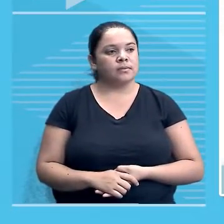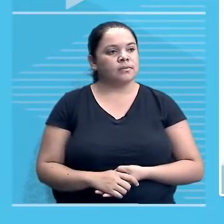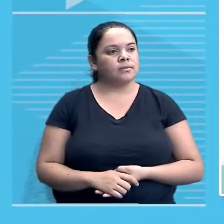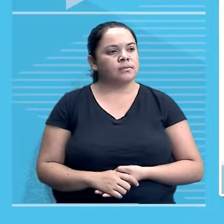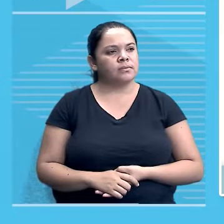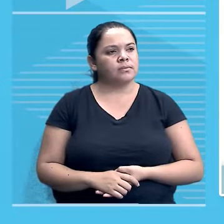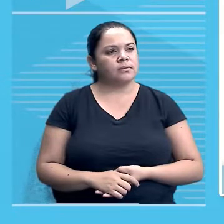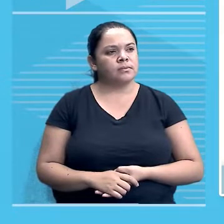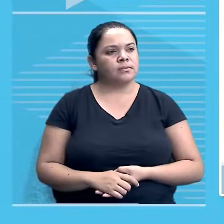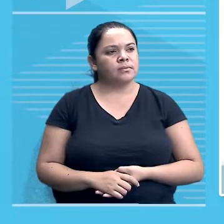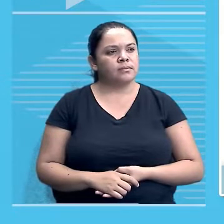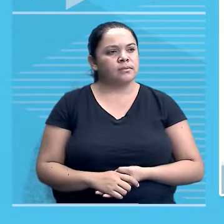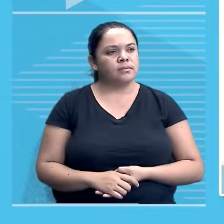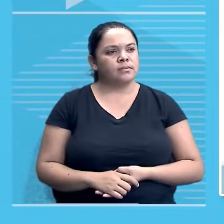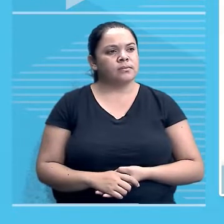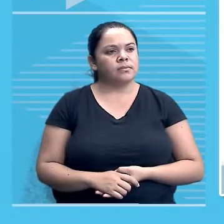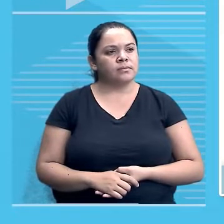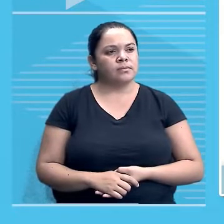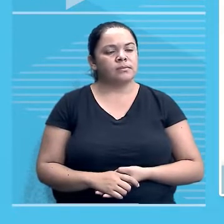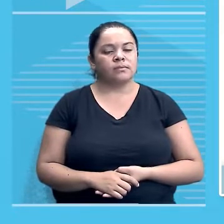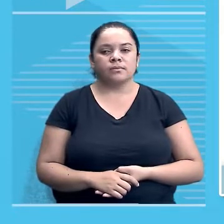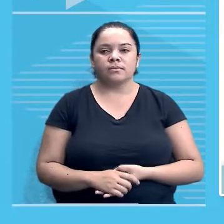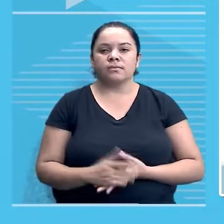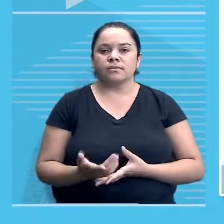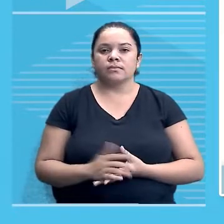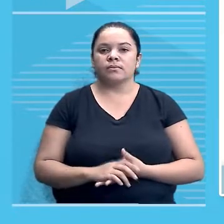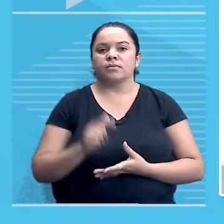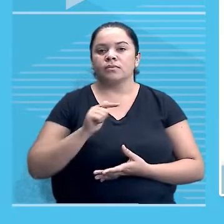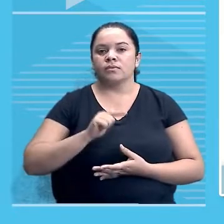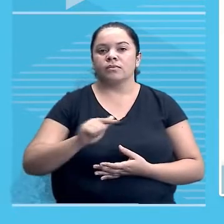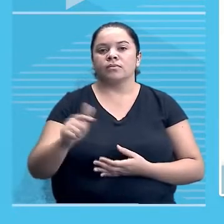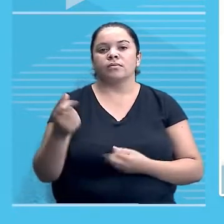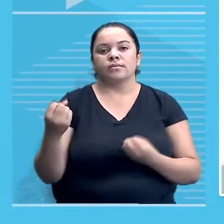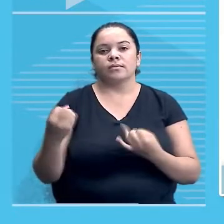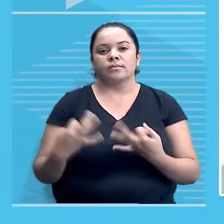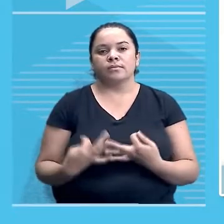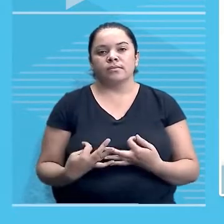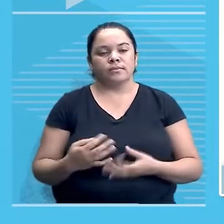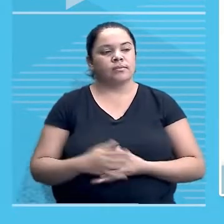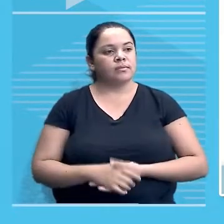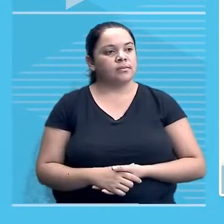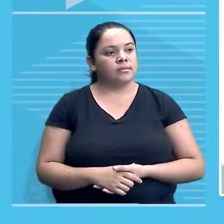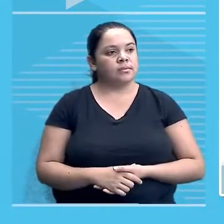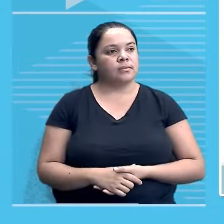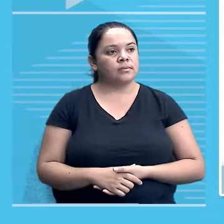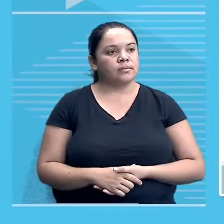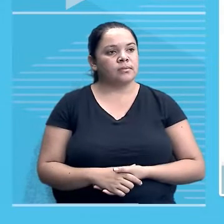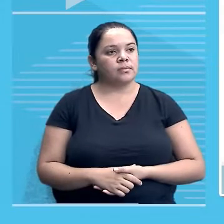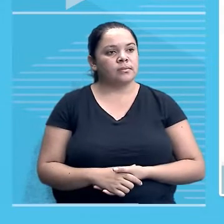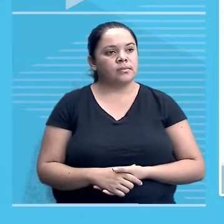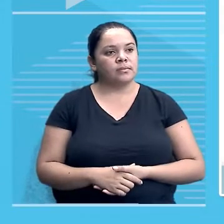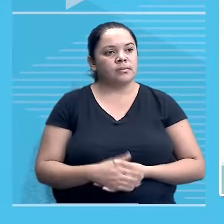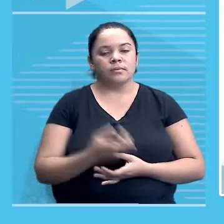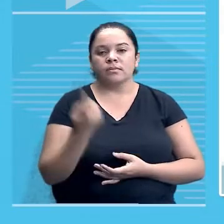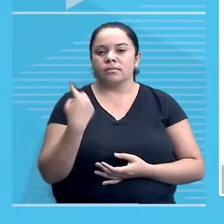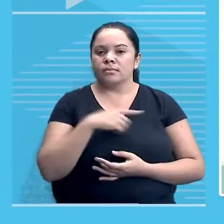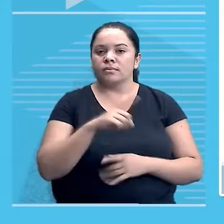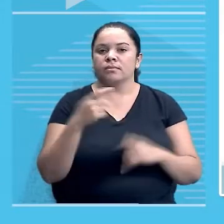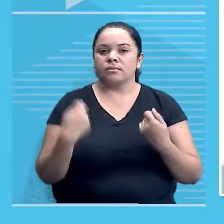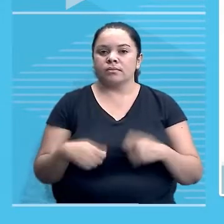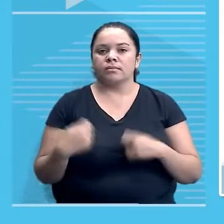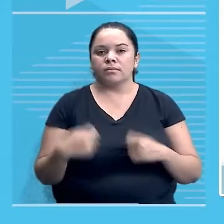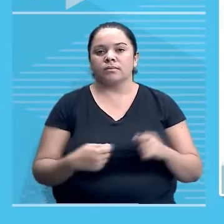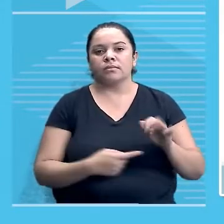radiação. Para continuar a falar desse tema, a gente vai novamente trazer